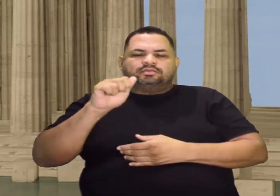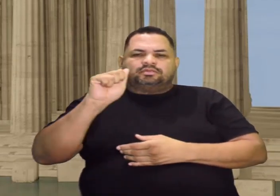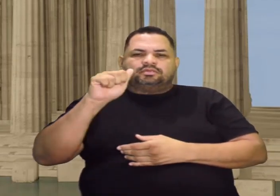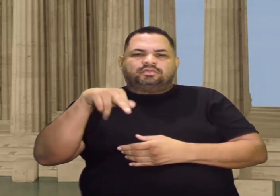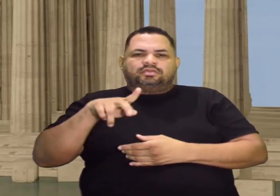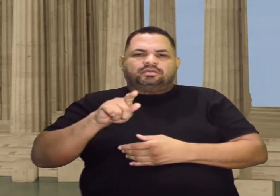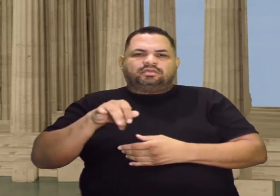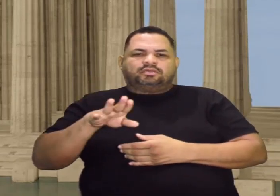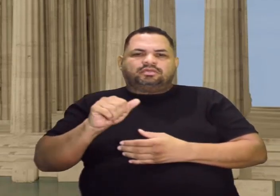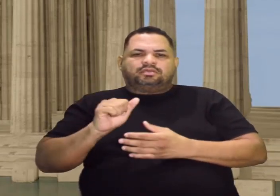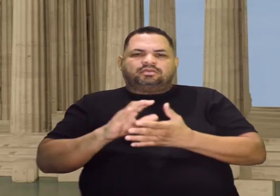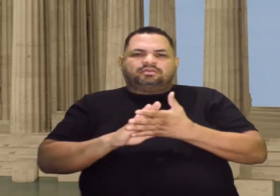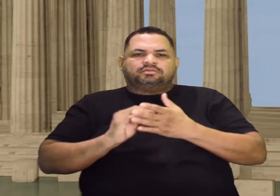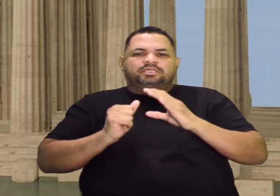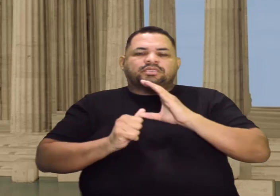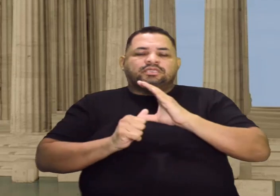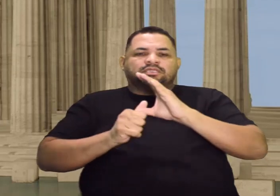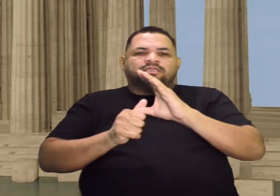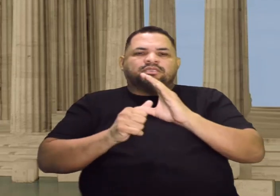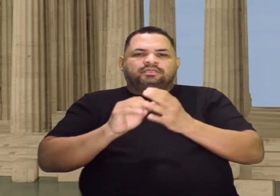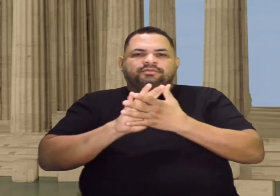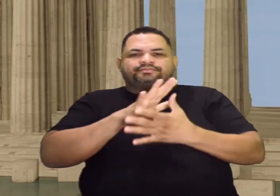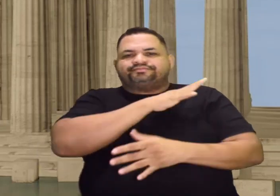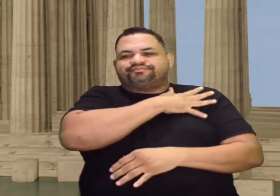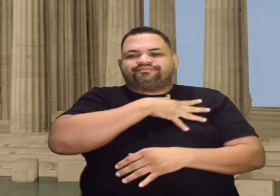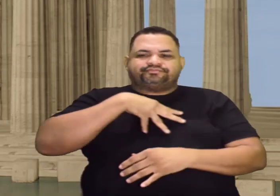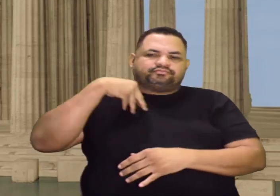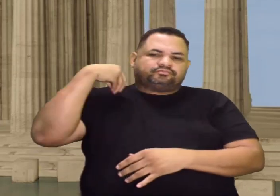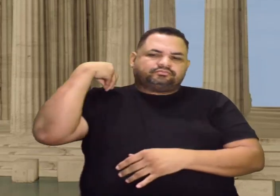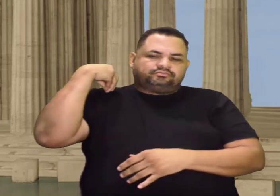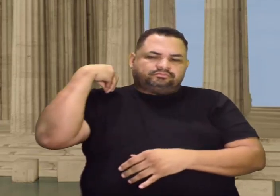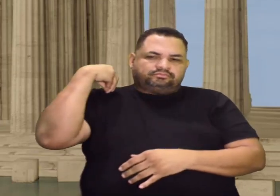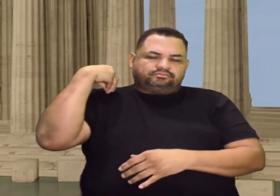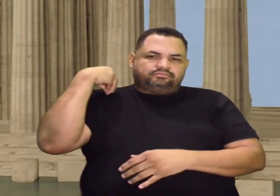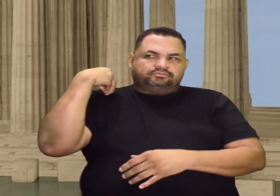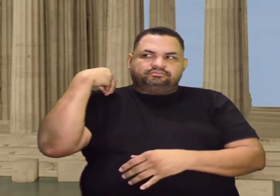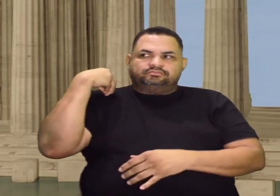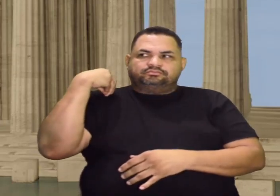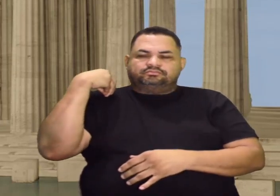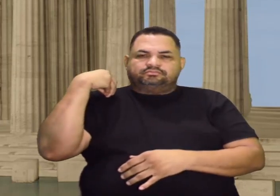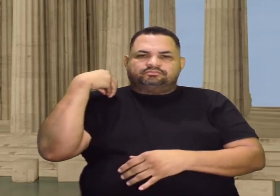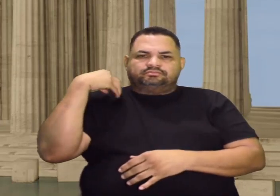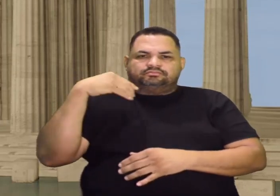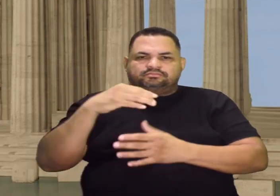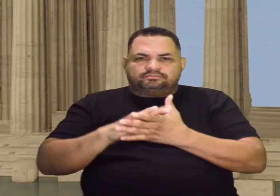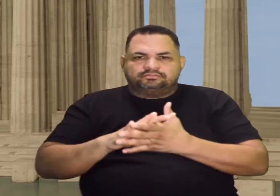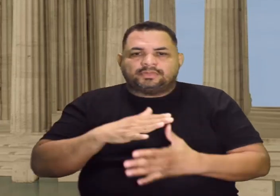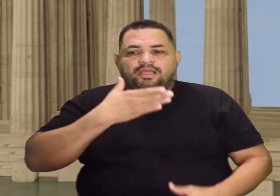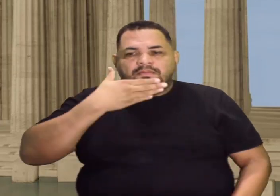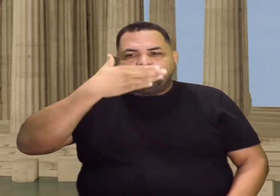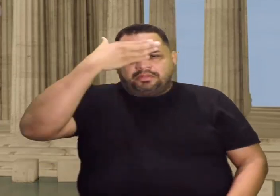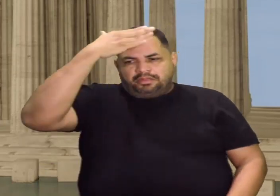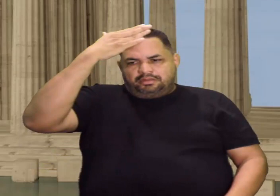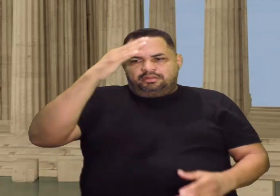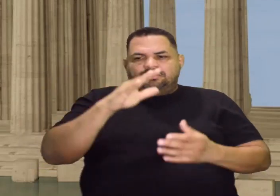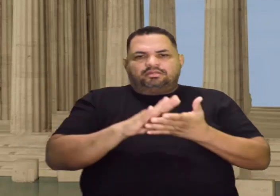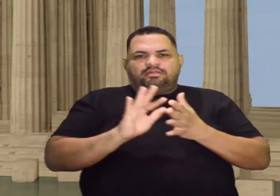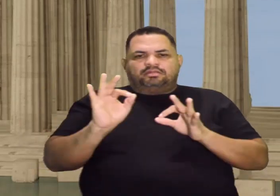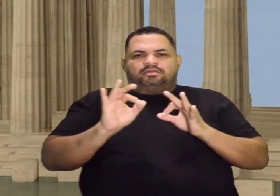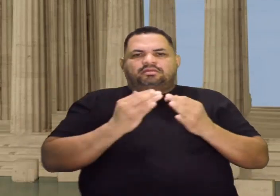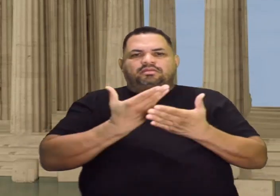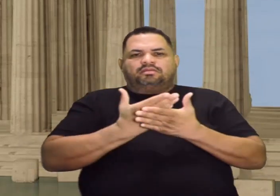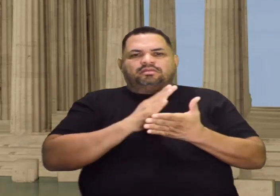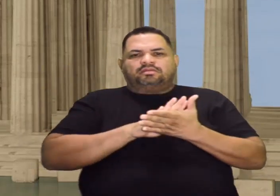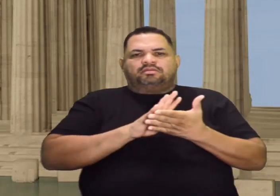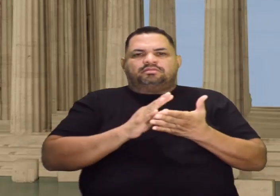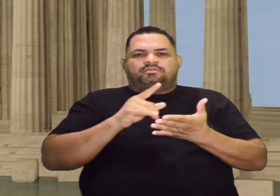mesmo cristianizando Aristóteles, o pensamento dele. Inclusive os árabes